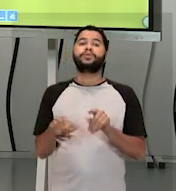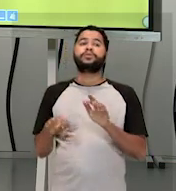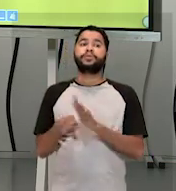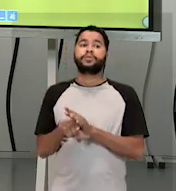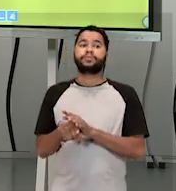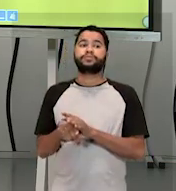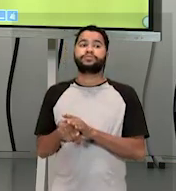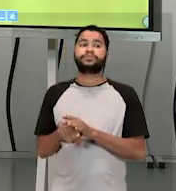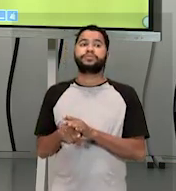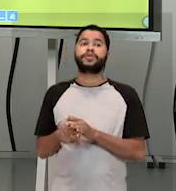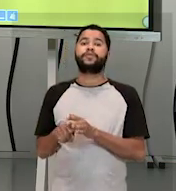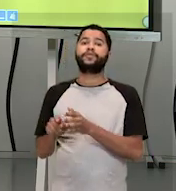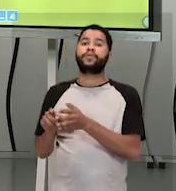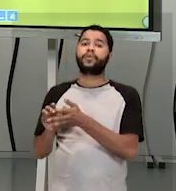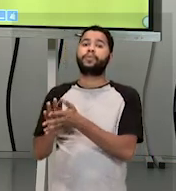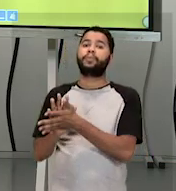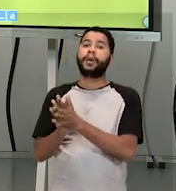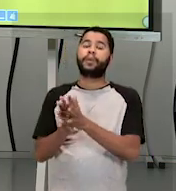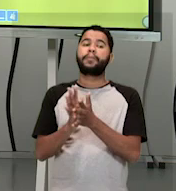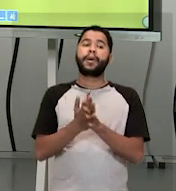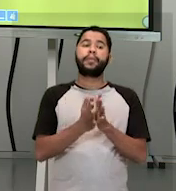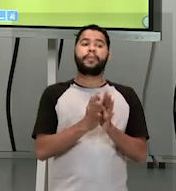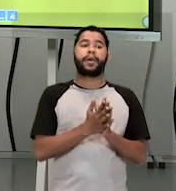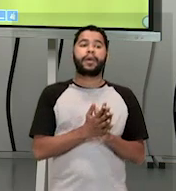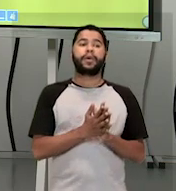condenados e assassinados os